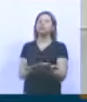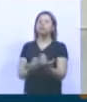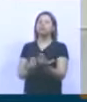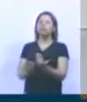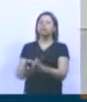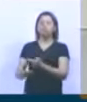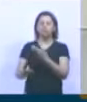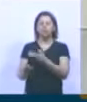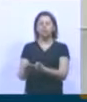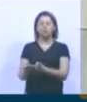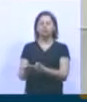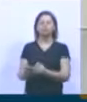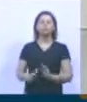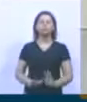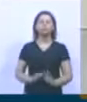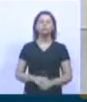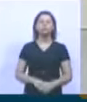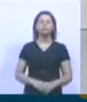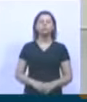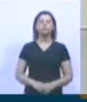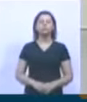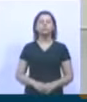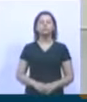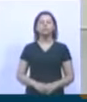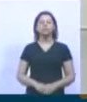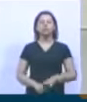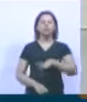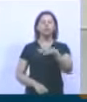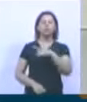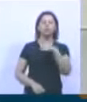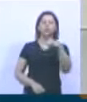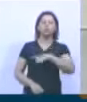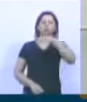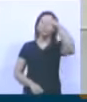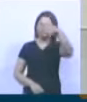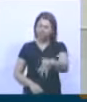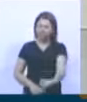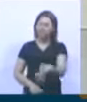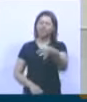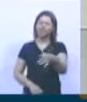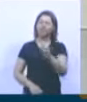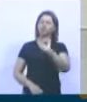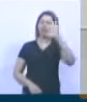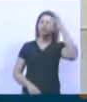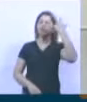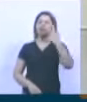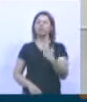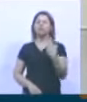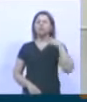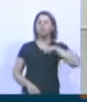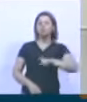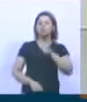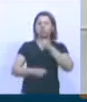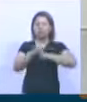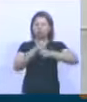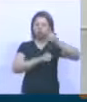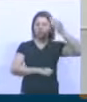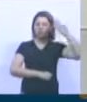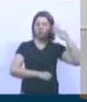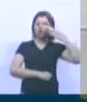happened 2,000 years ago would be happening today. Eu tinha tanta certeza de que o que aconteceu há 2,000 anos atrás